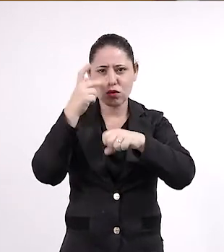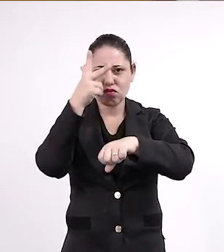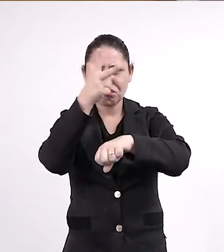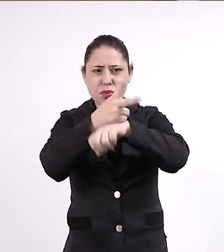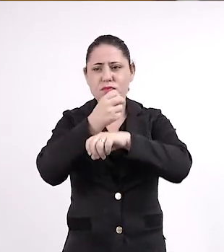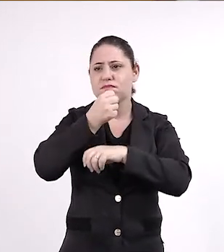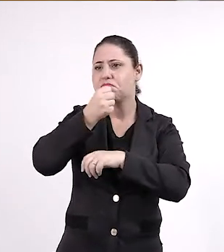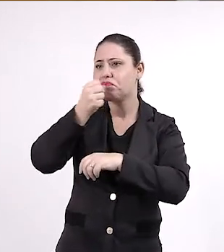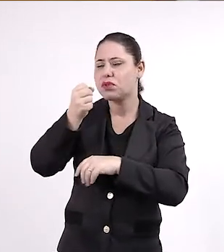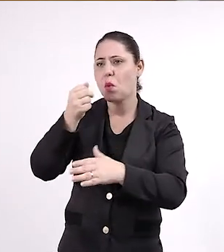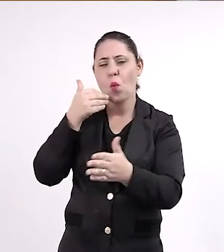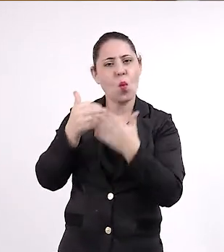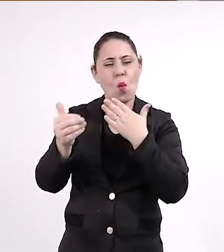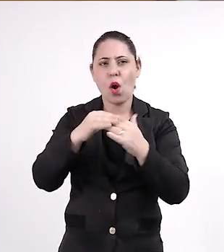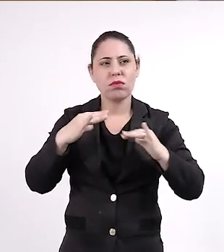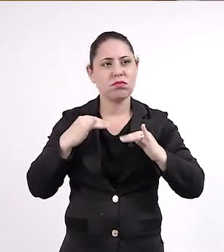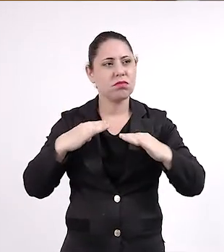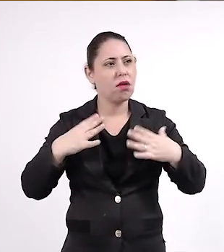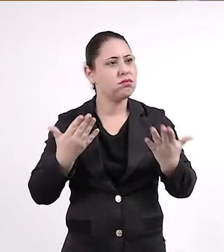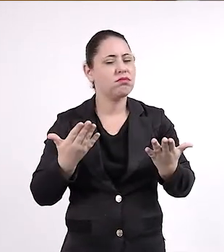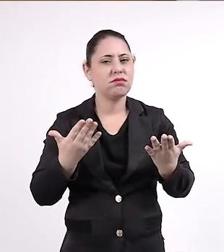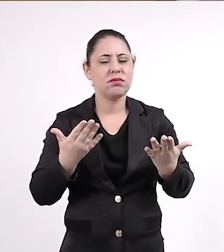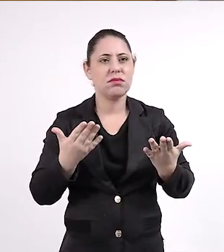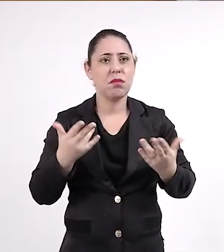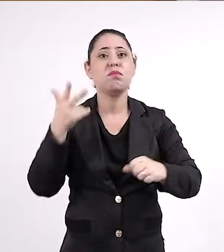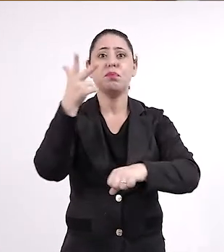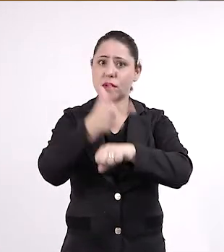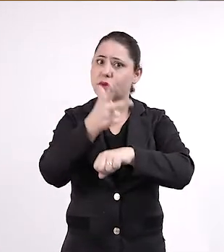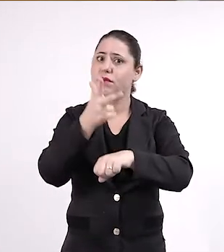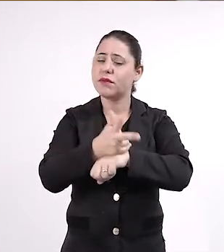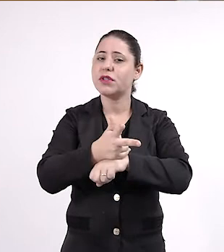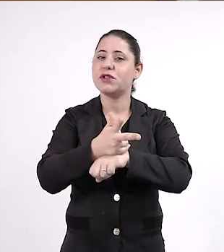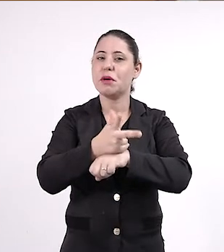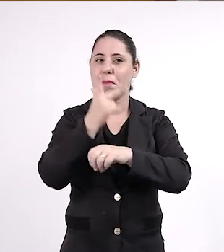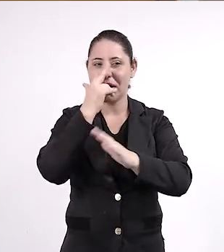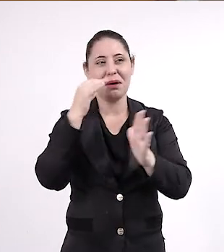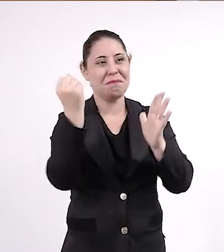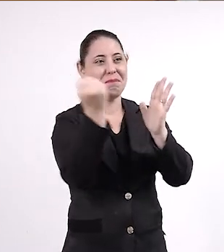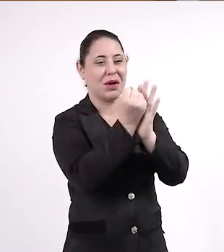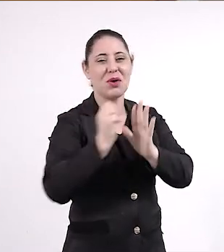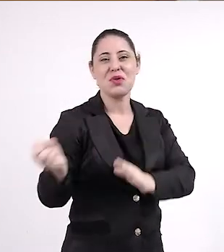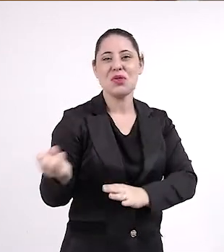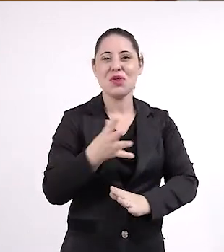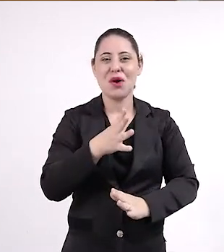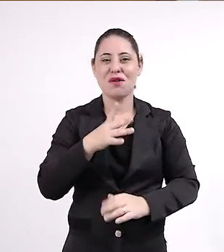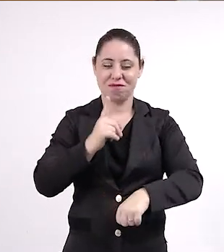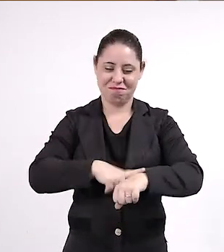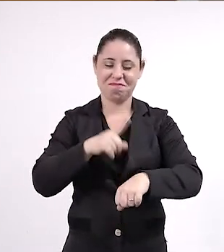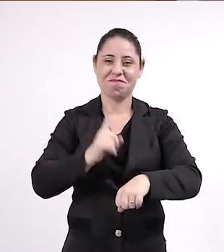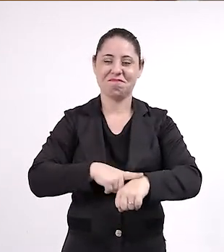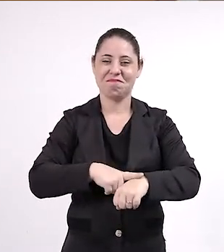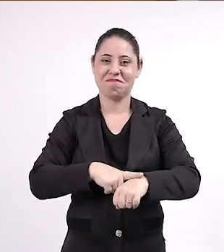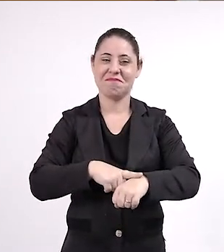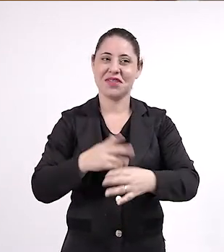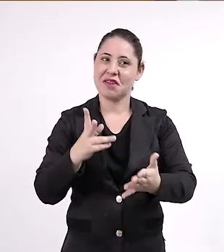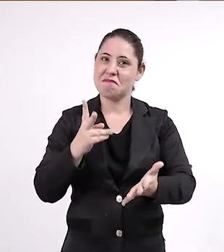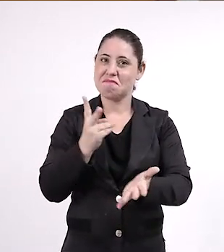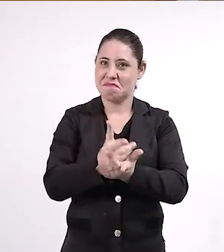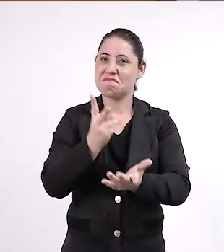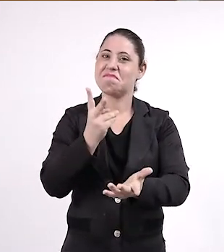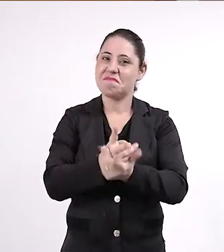reunião ou uma entrevista, enfim, algum evento assim por videoconferência. É uma marca de um novo tempo. Eu acho que isso veio,